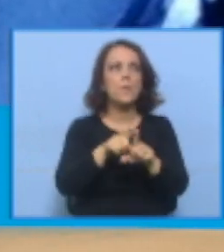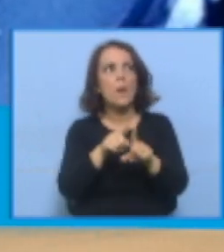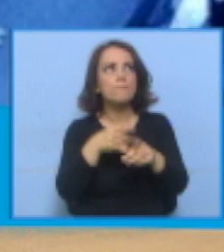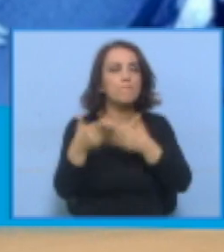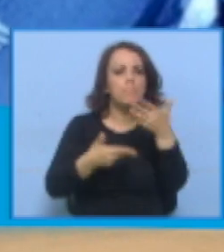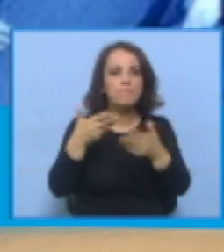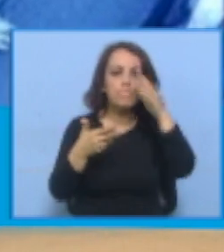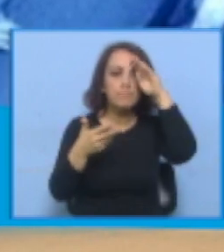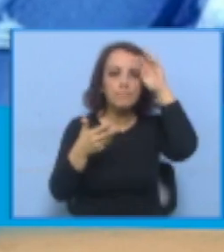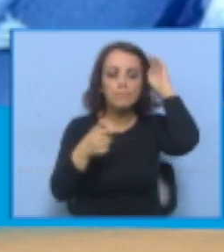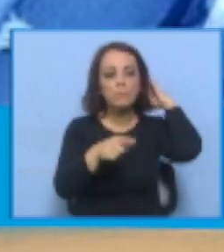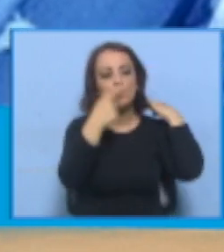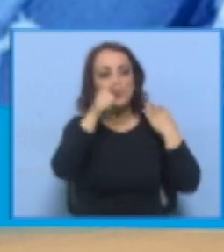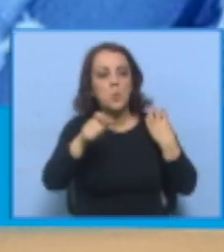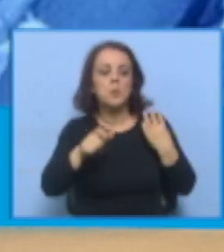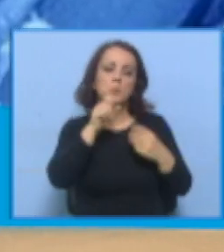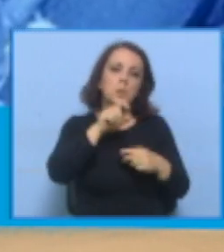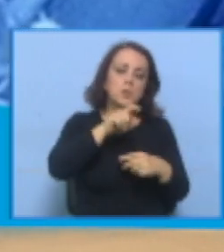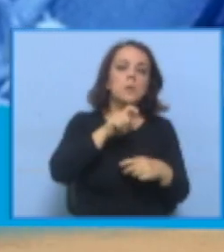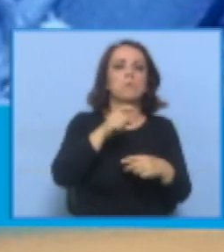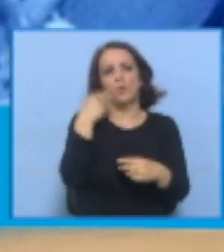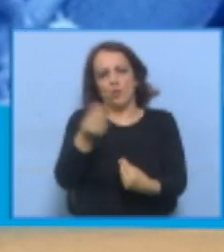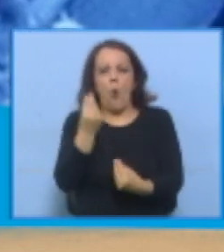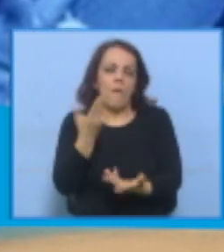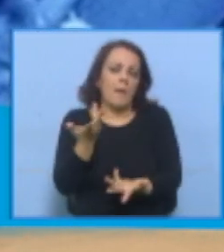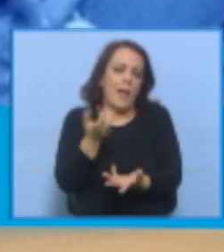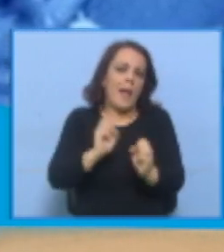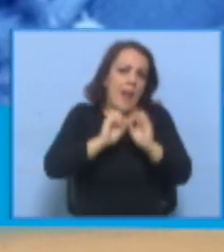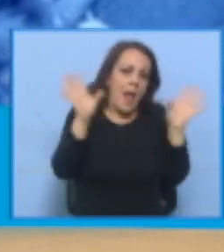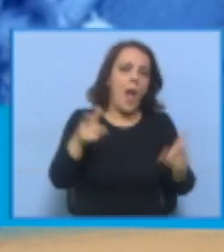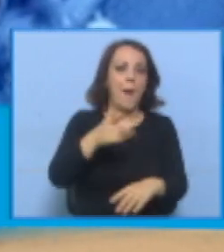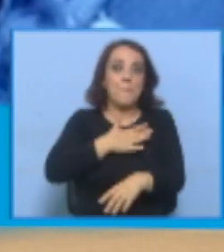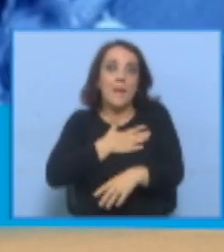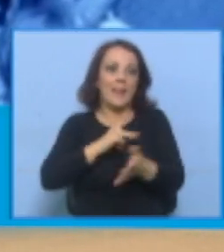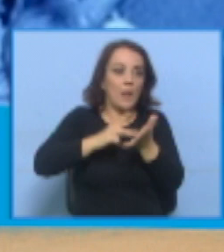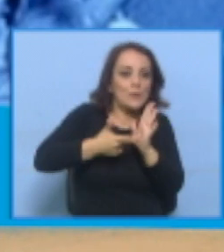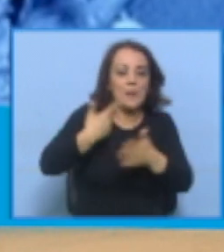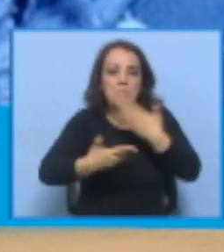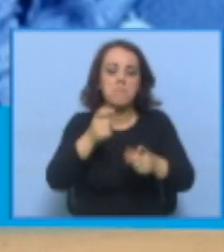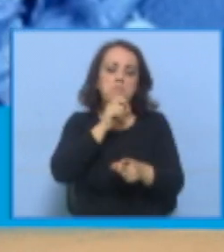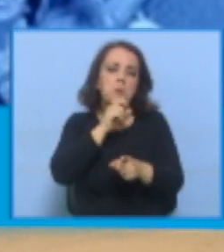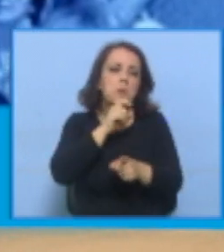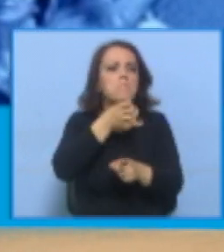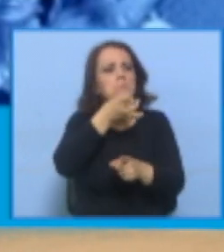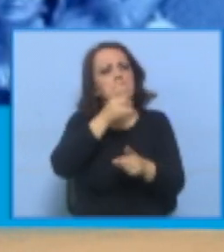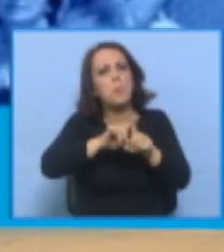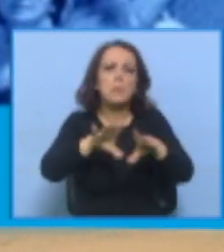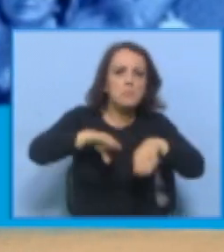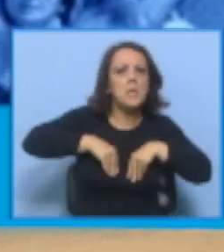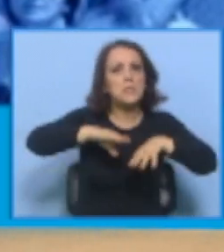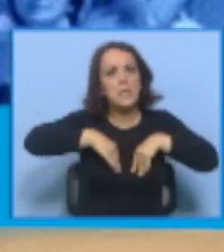que as pessoas aceitem, principalmente a juventude, que gostam de usar as tecnologias, mas